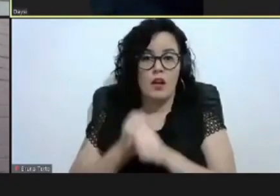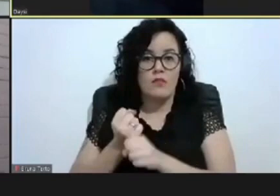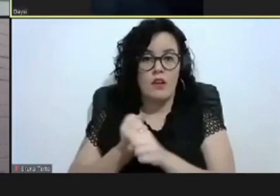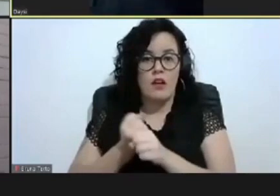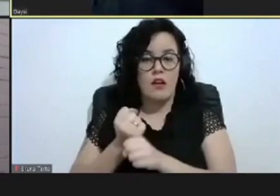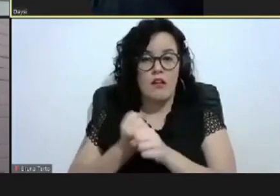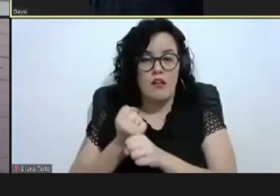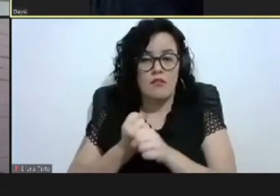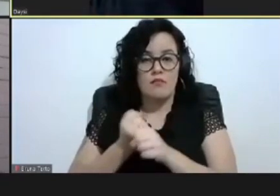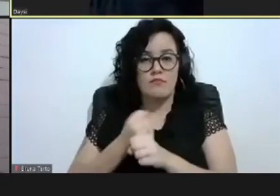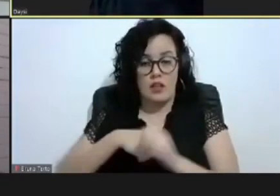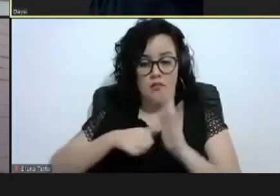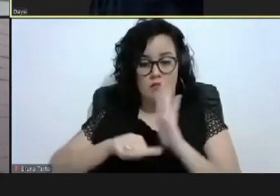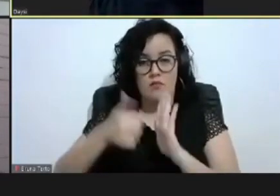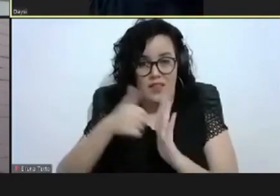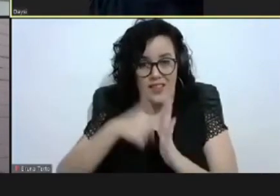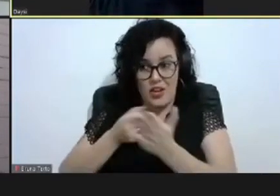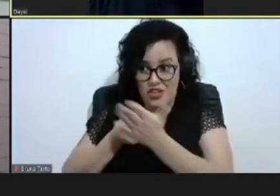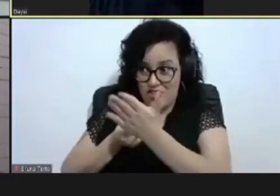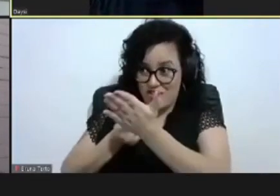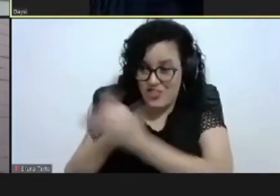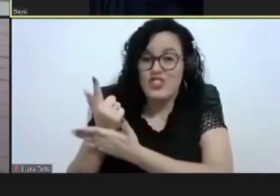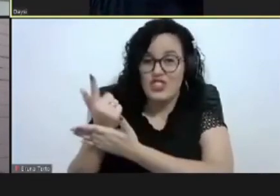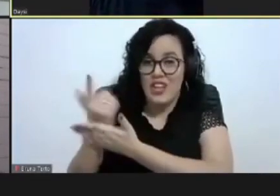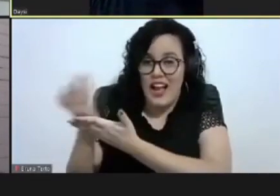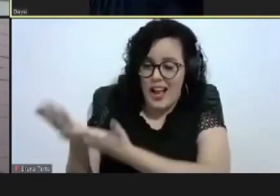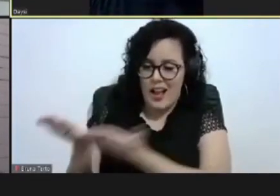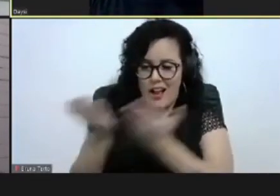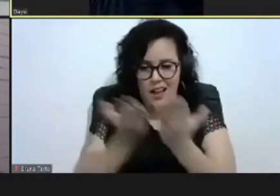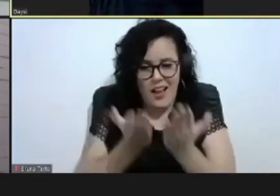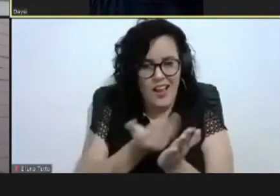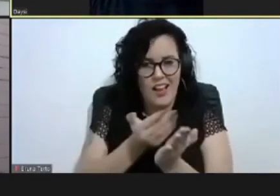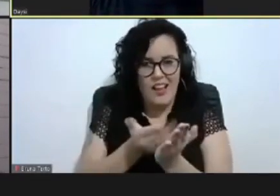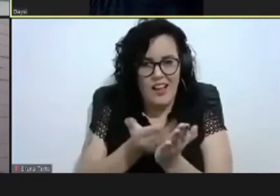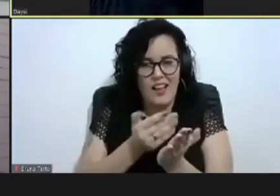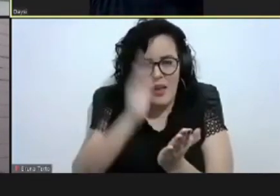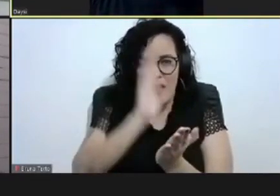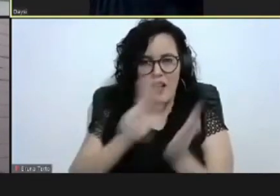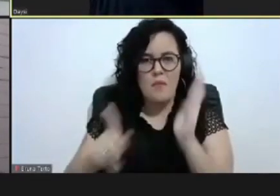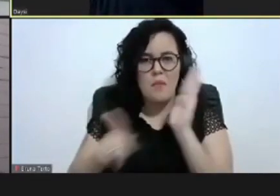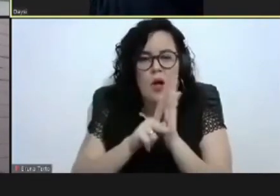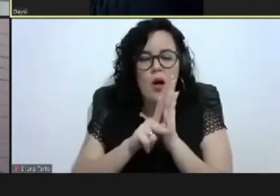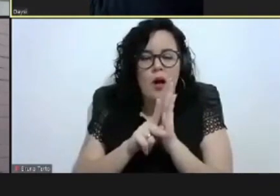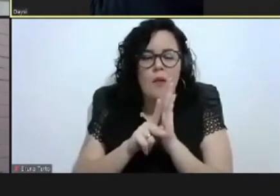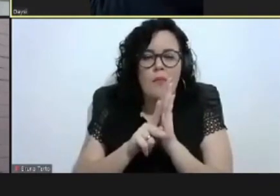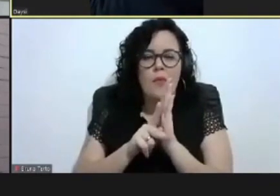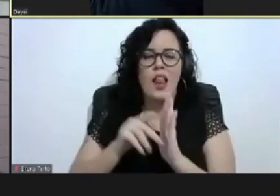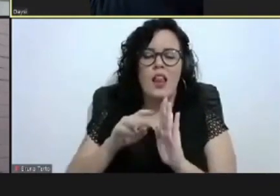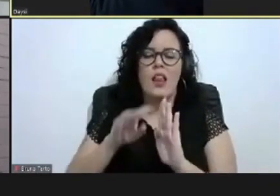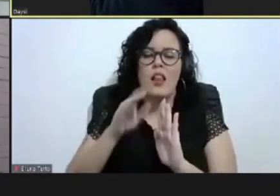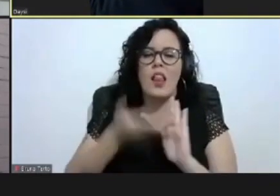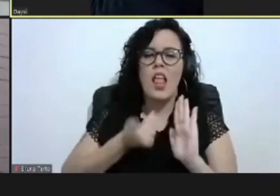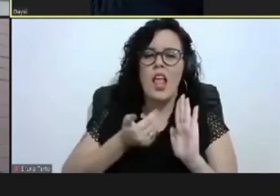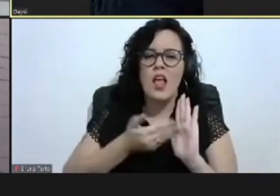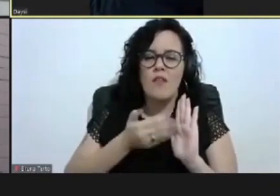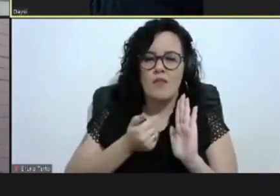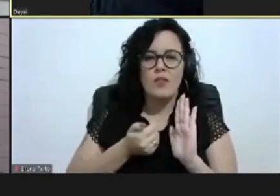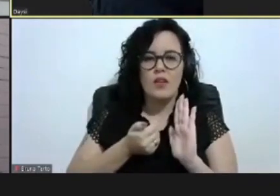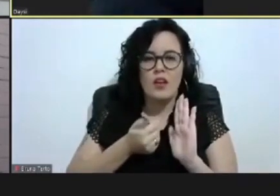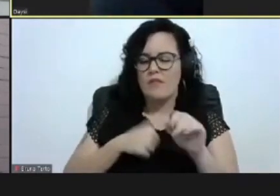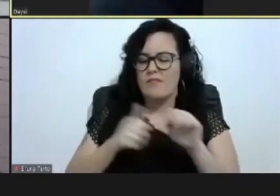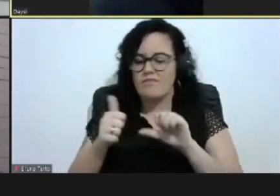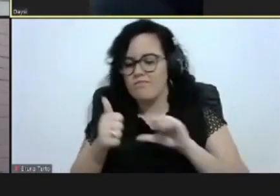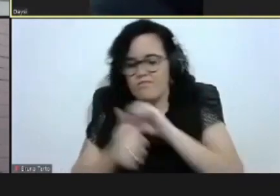eu fiz quando eu comprei o título é que era a Revista Brasileira de Literatura. E eu mudei para a Revista Brasileira de